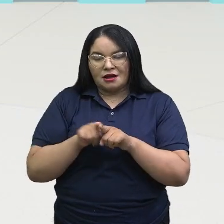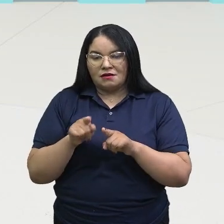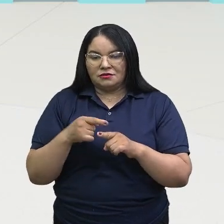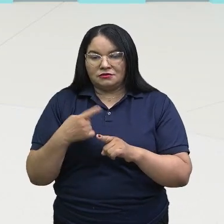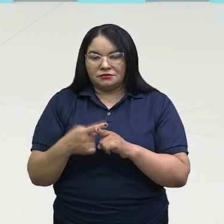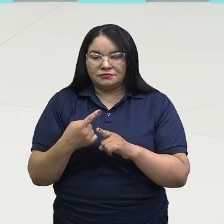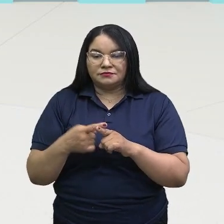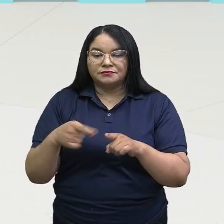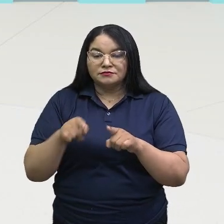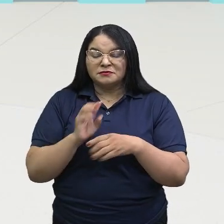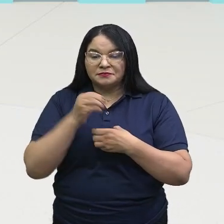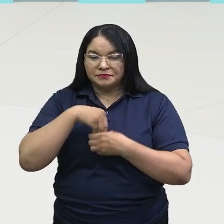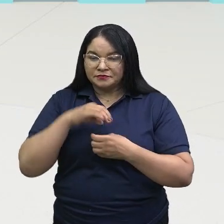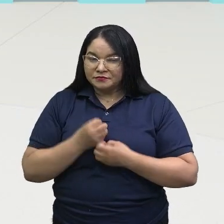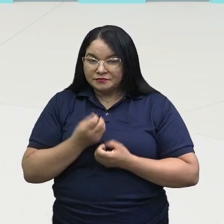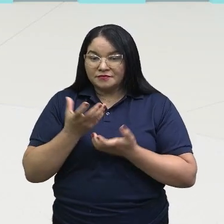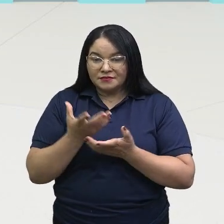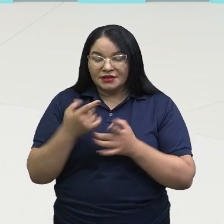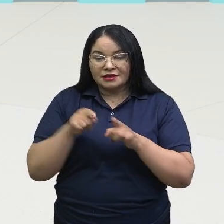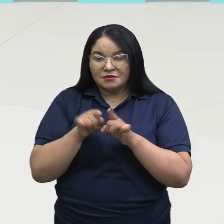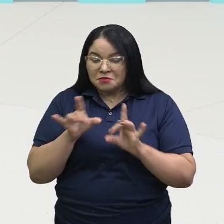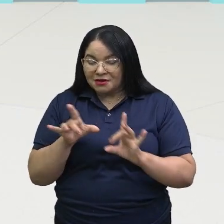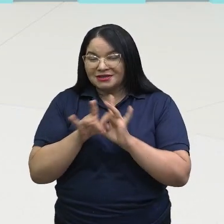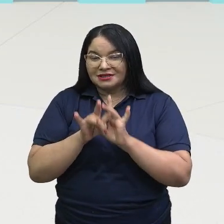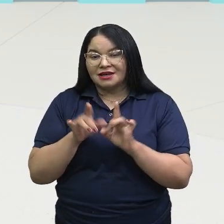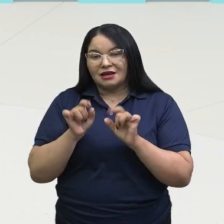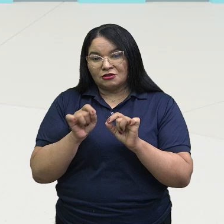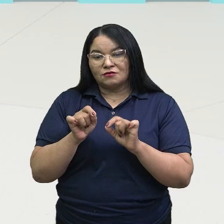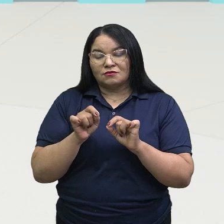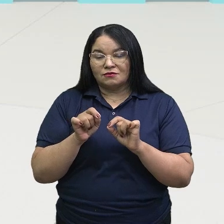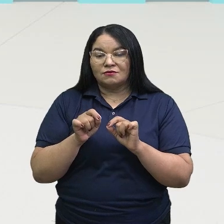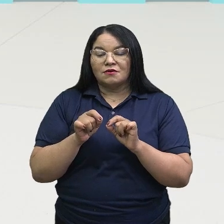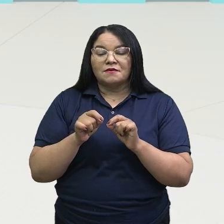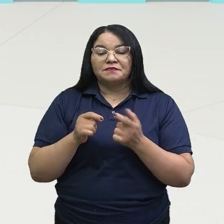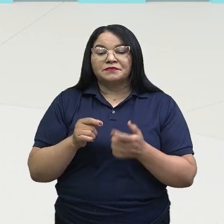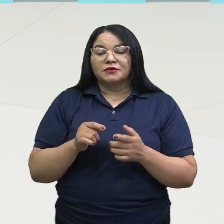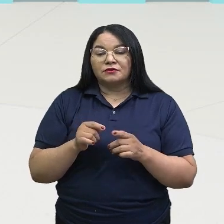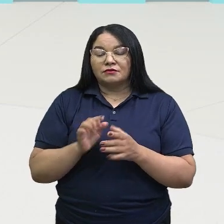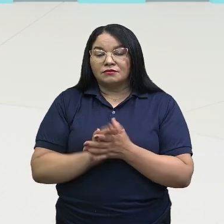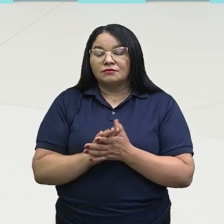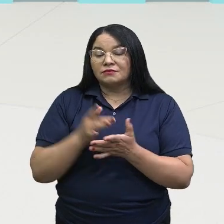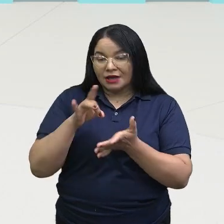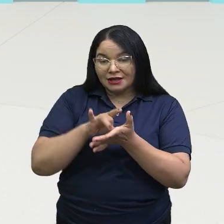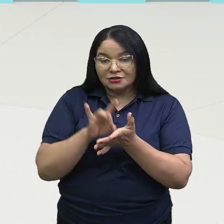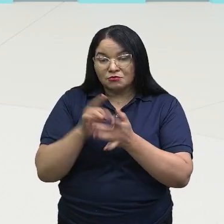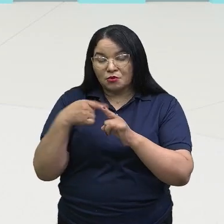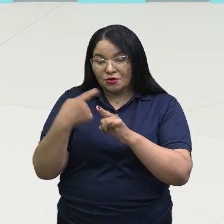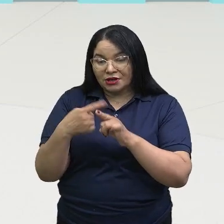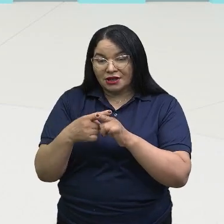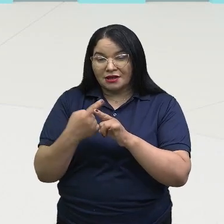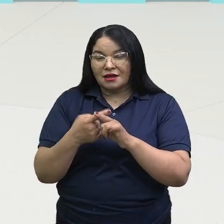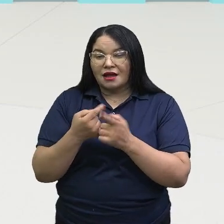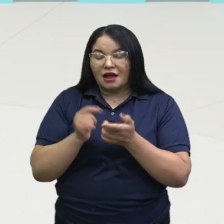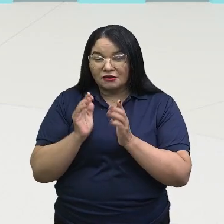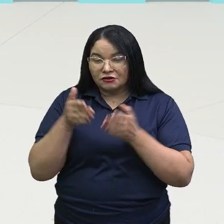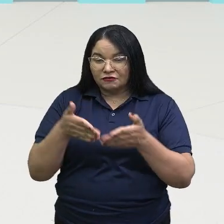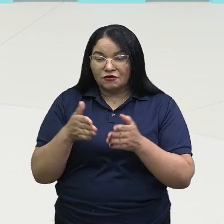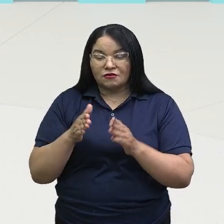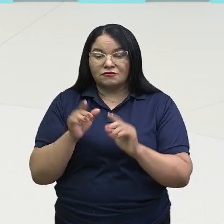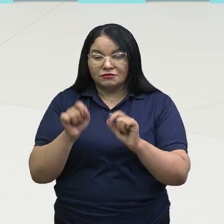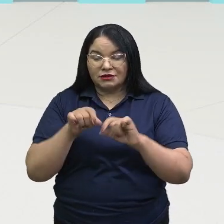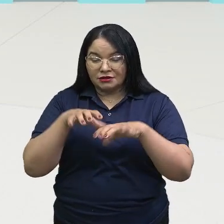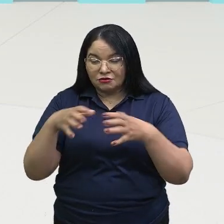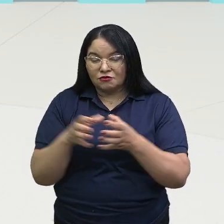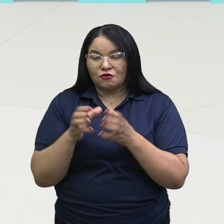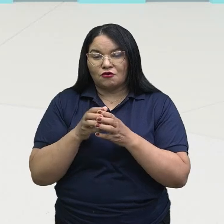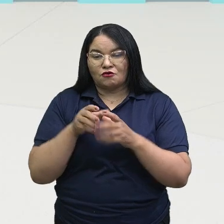perna do realismo. A diferença é que ele vai tratar das classes populares, ok? Vai focar essa realidade.